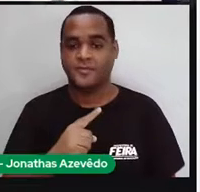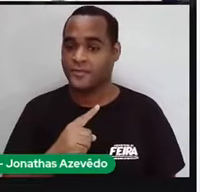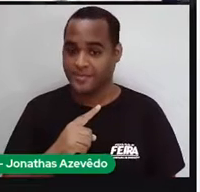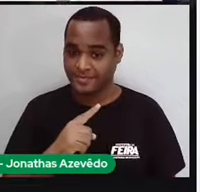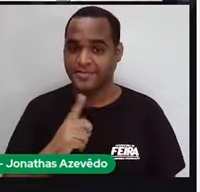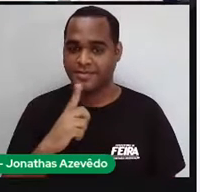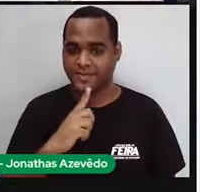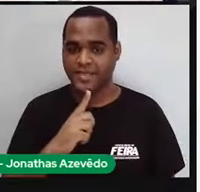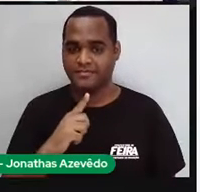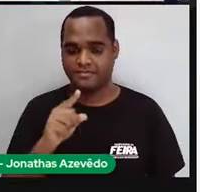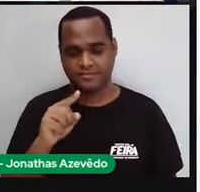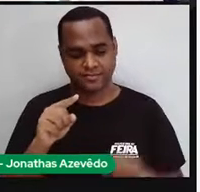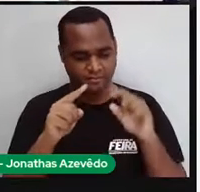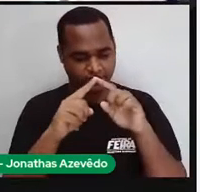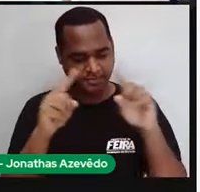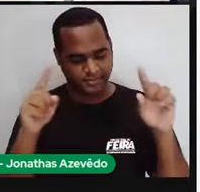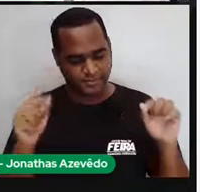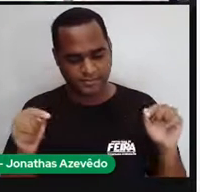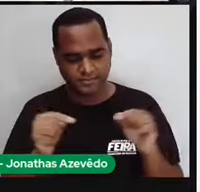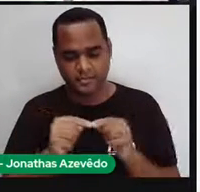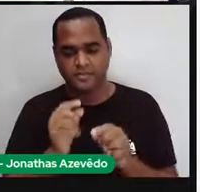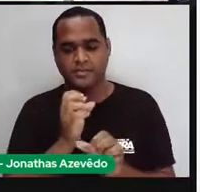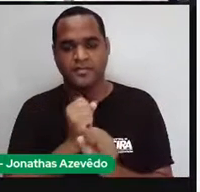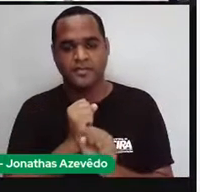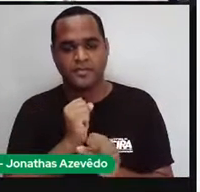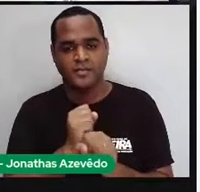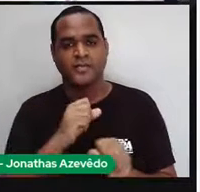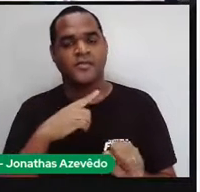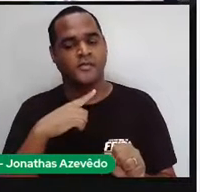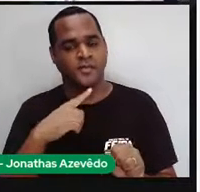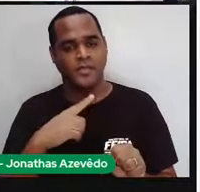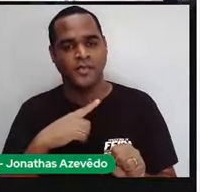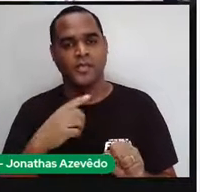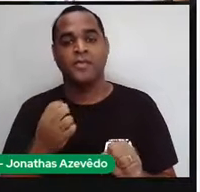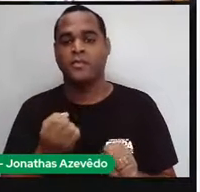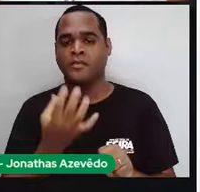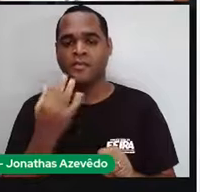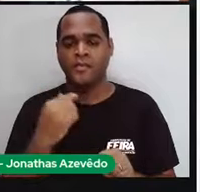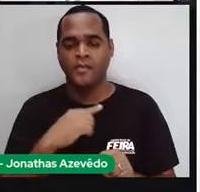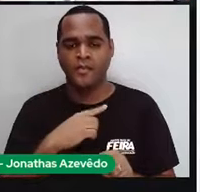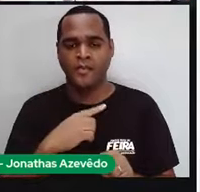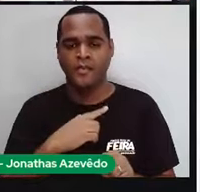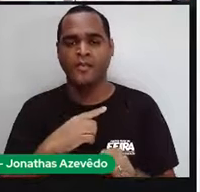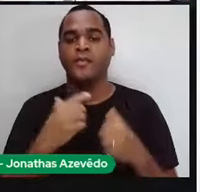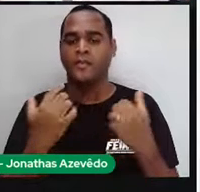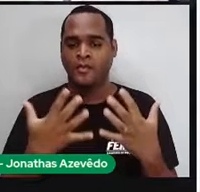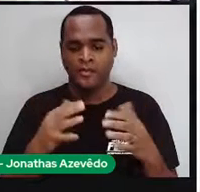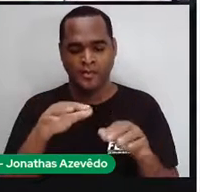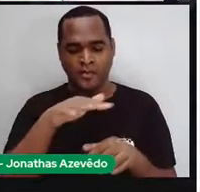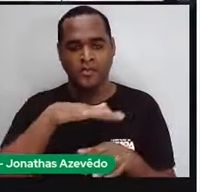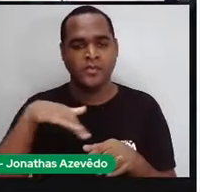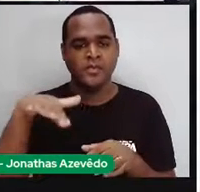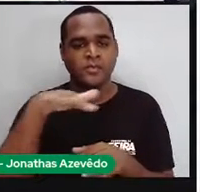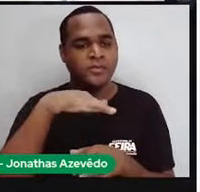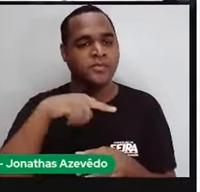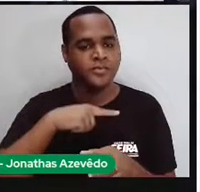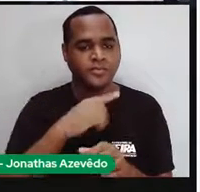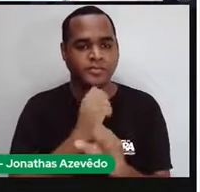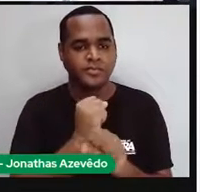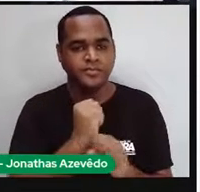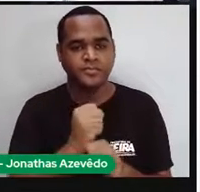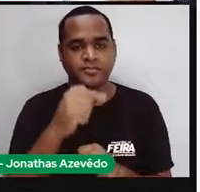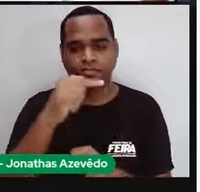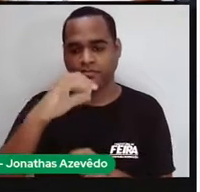precisa para calcular essa área e é o comprimento e altura a medida do comprimento e a medida